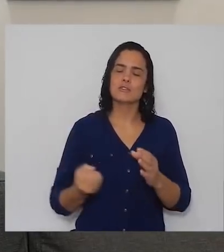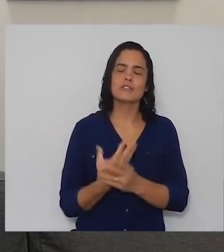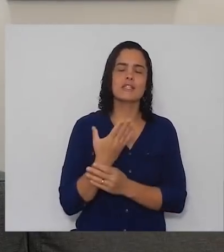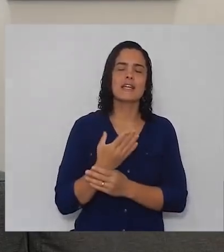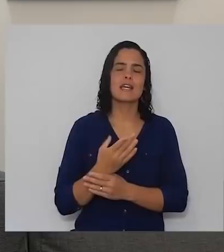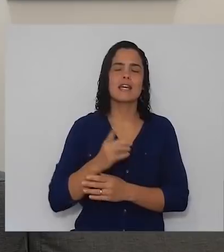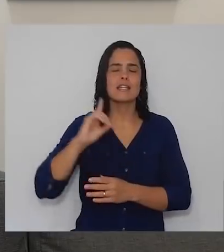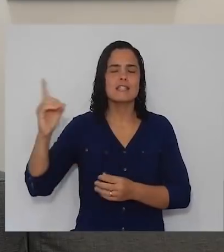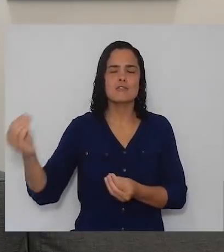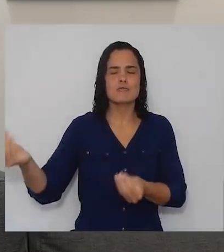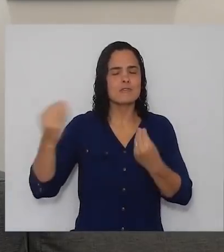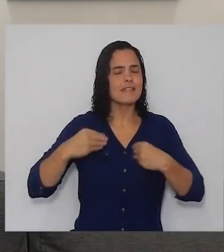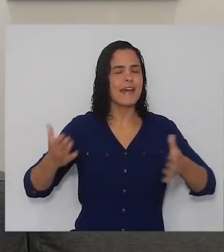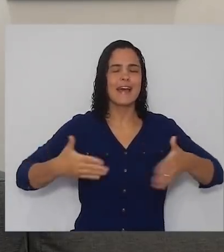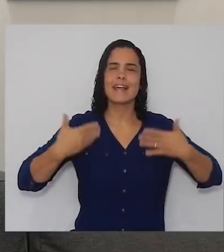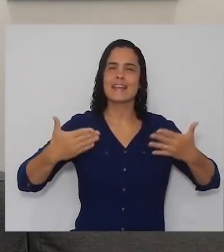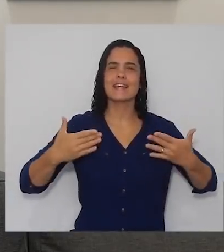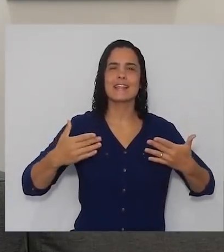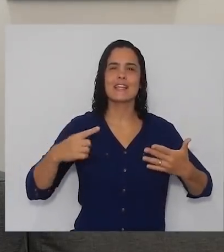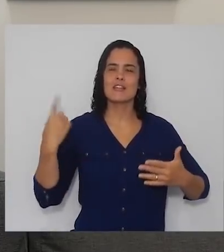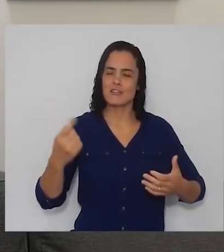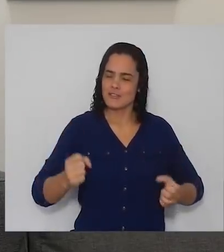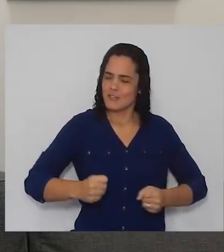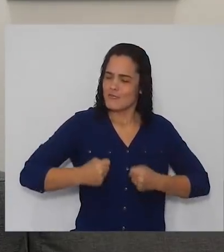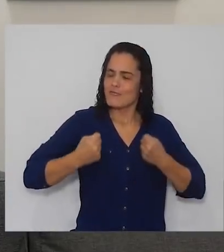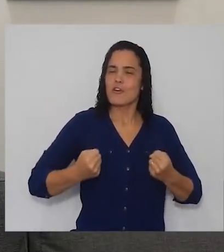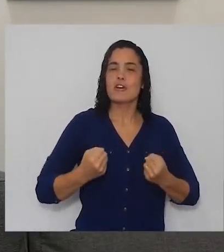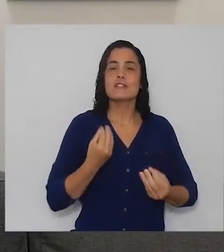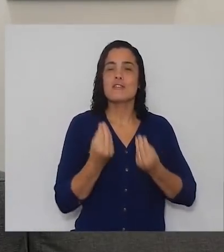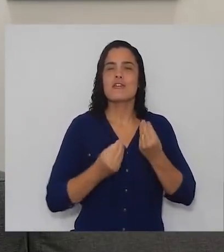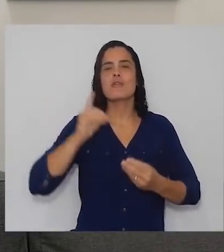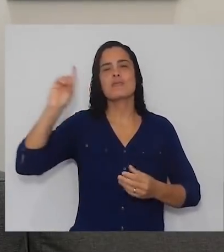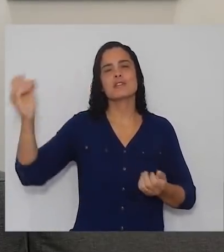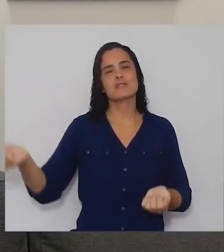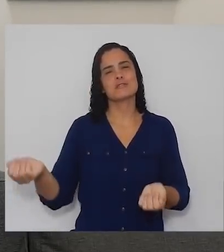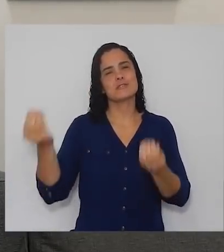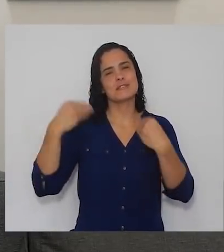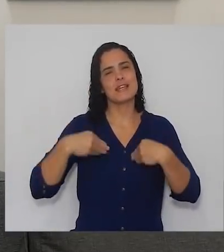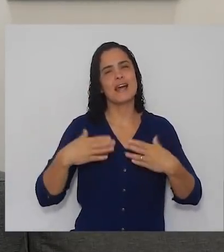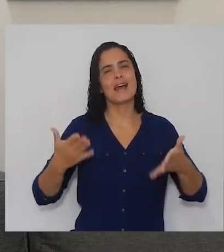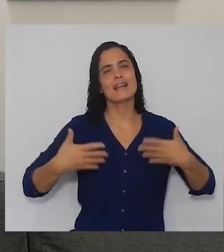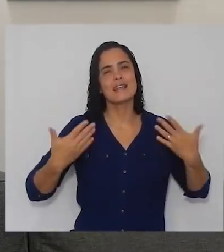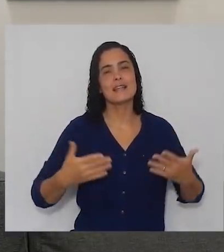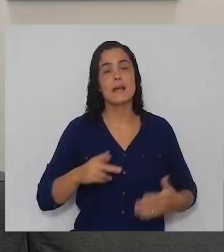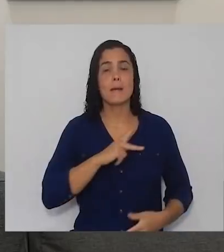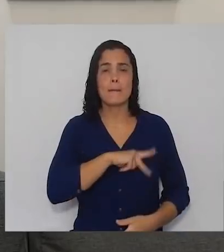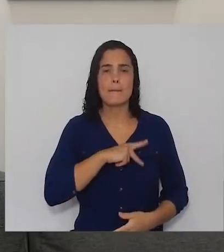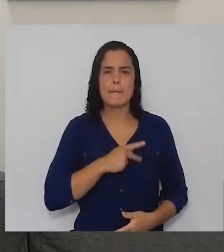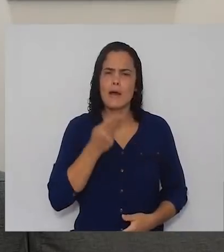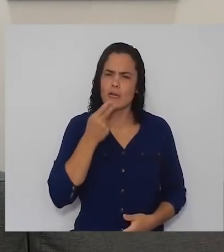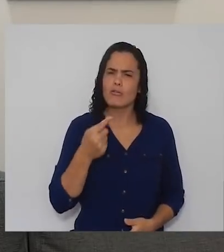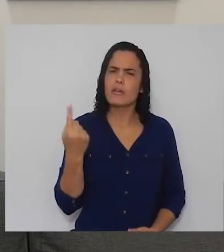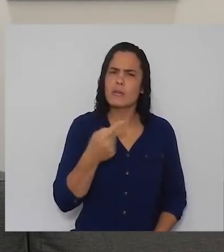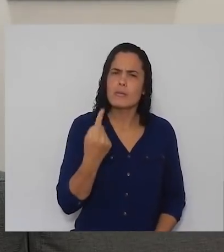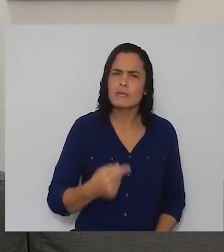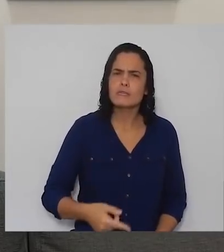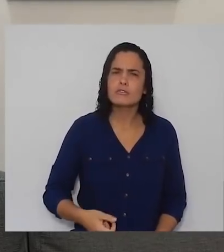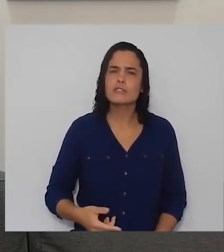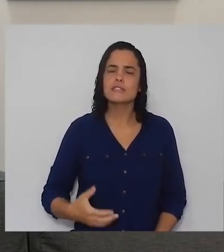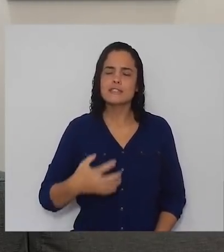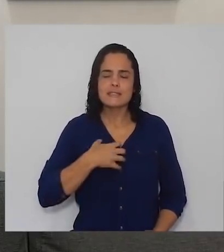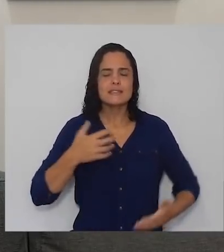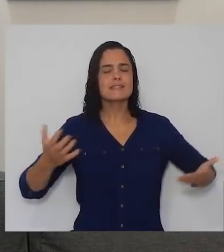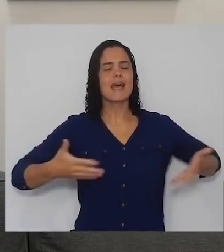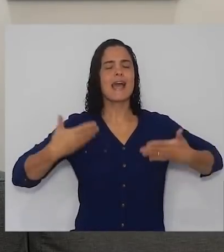fez. Alegremos-nos. A alegria é do Senhor e a nossa força. O apóstolo Paulo nos convida a alegrarmos-nos sempre no